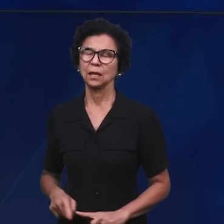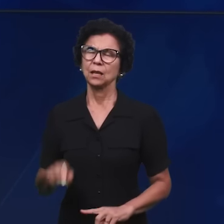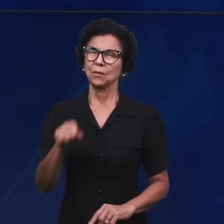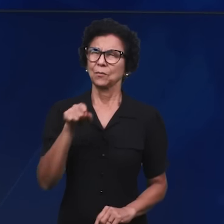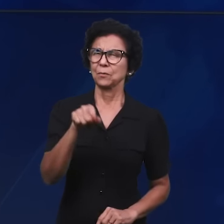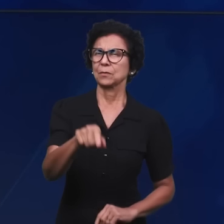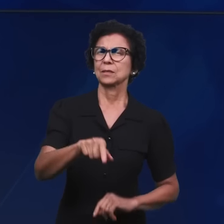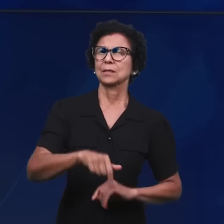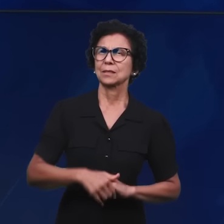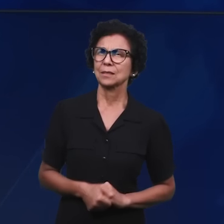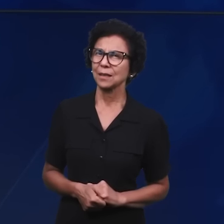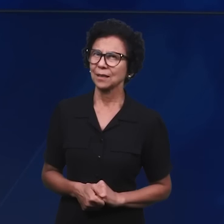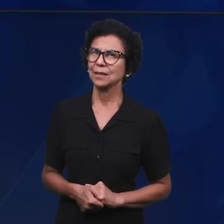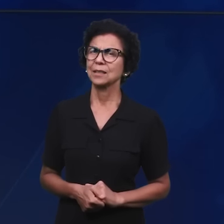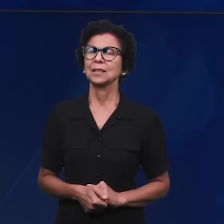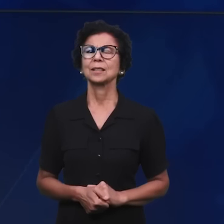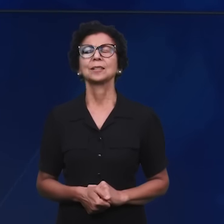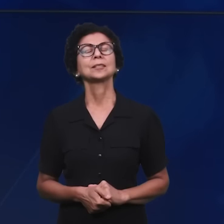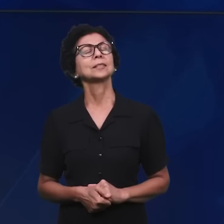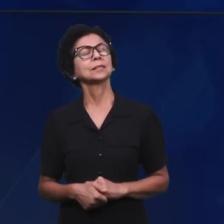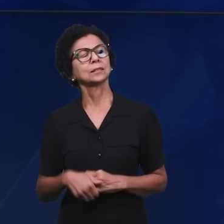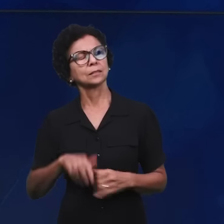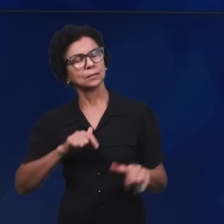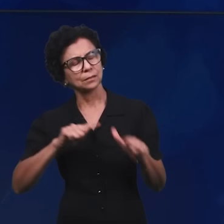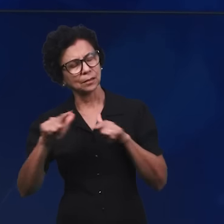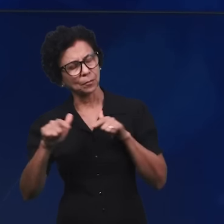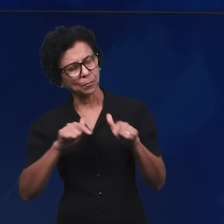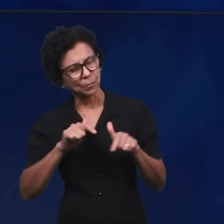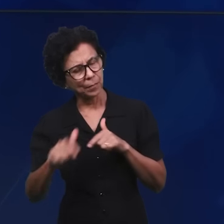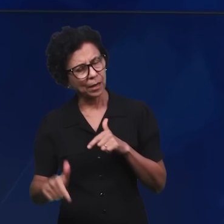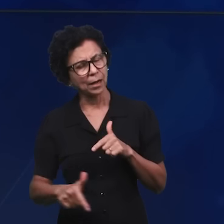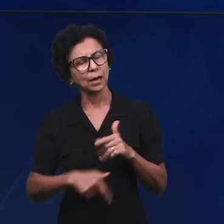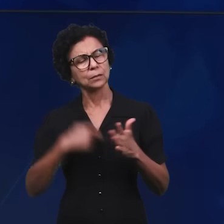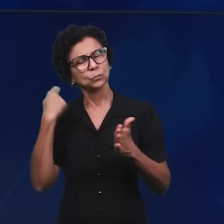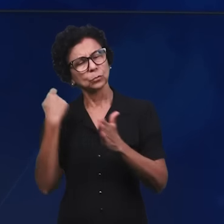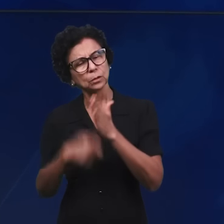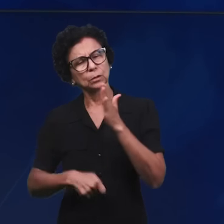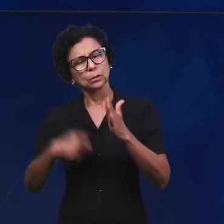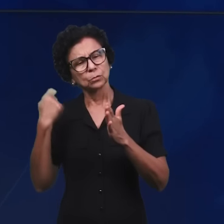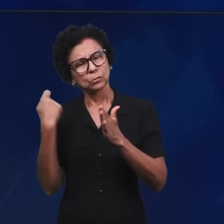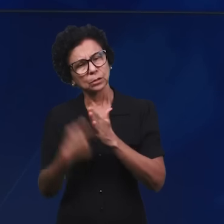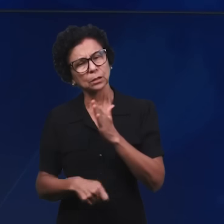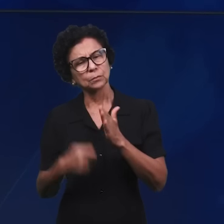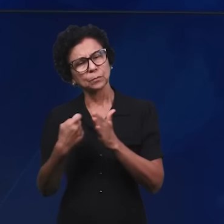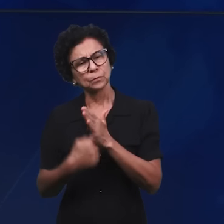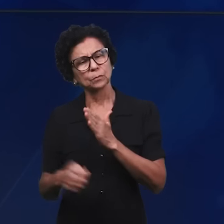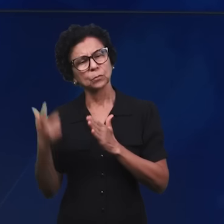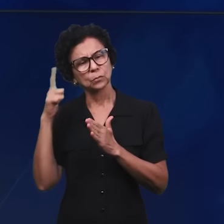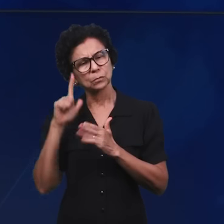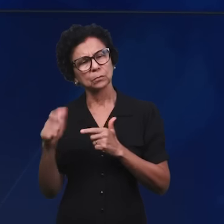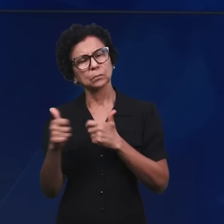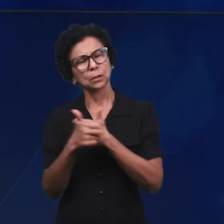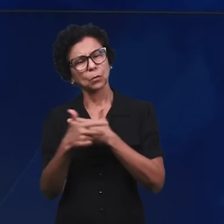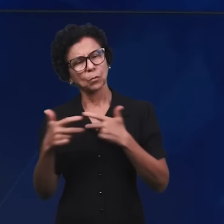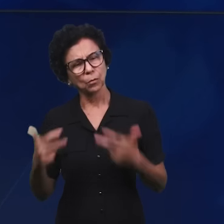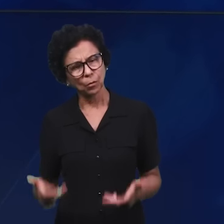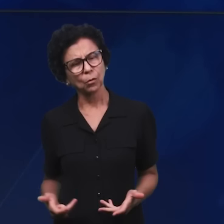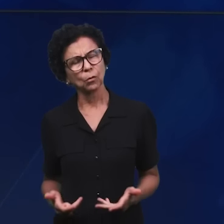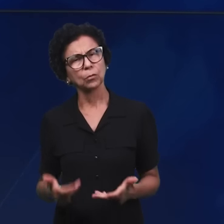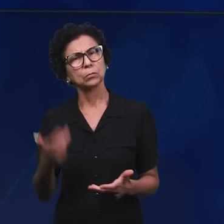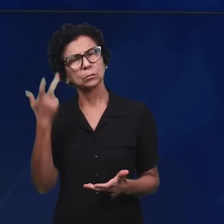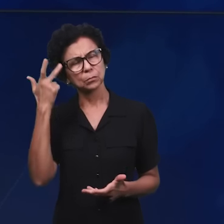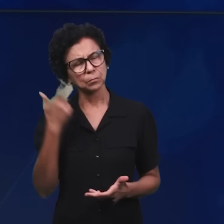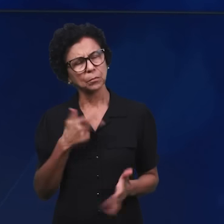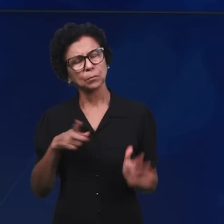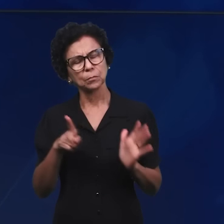vida, lutando, trabalhando, para possuirmos, para termos alguma coisa, para alcançarmos alguma coisa. Isso faz